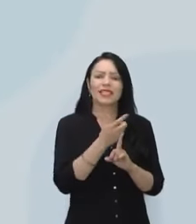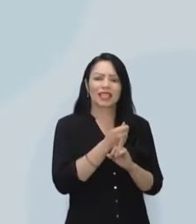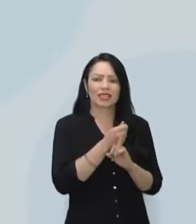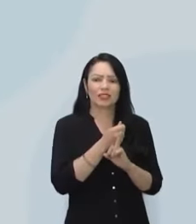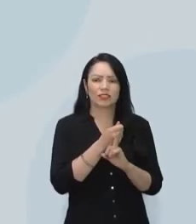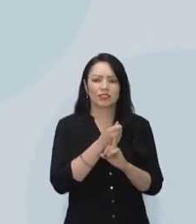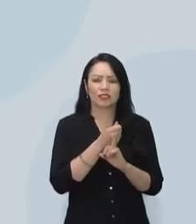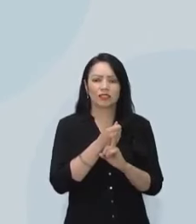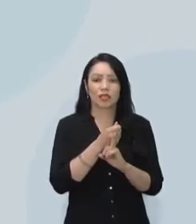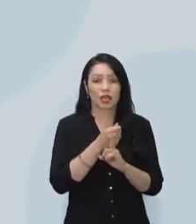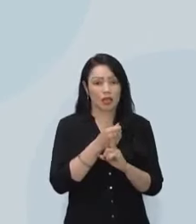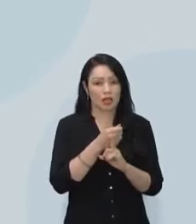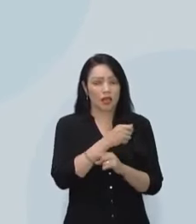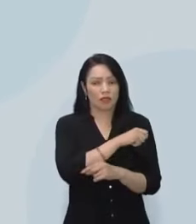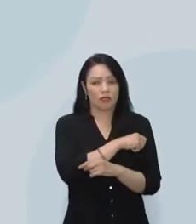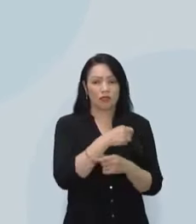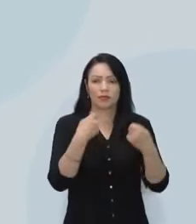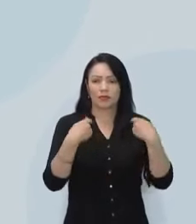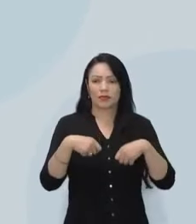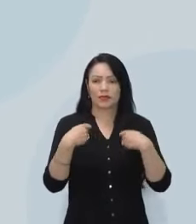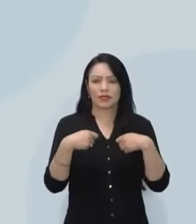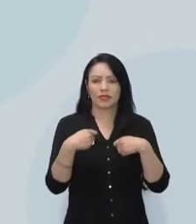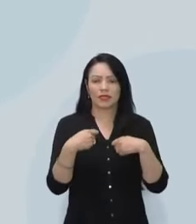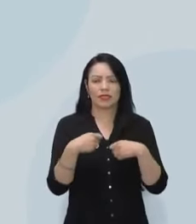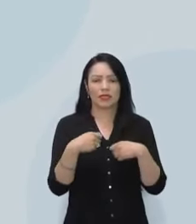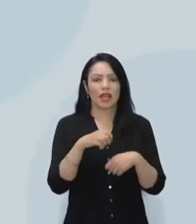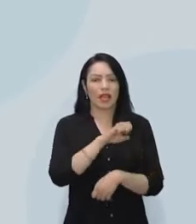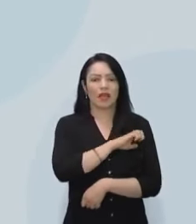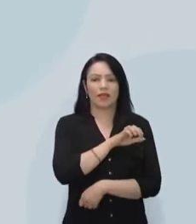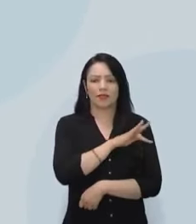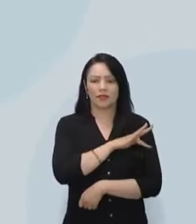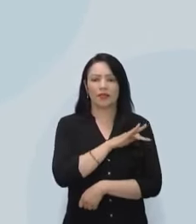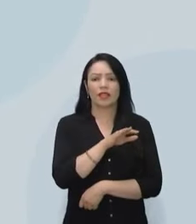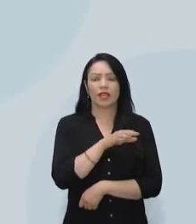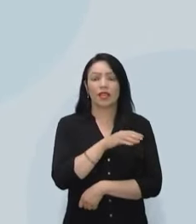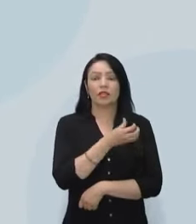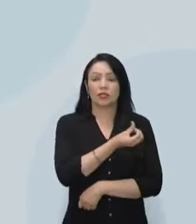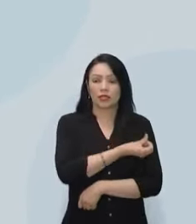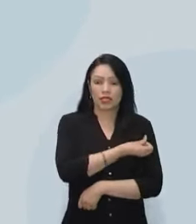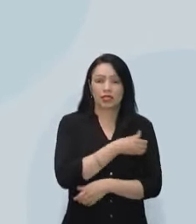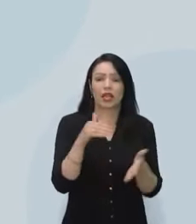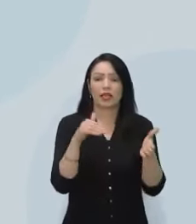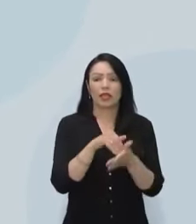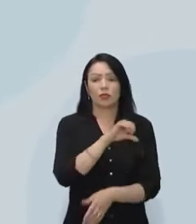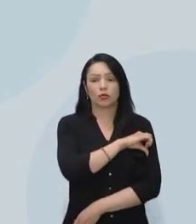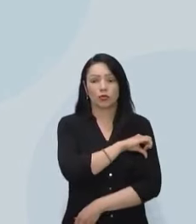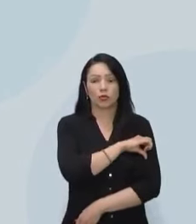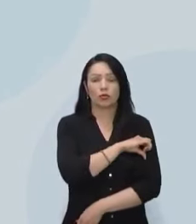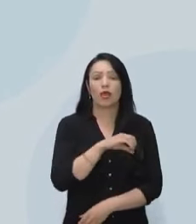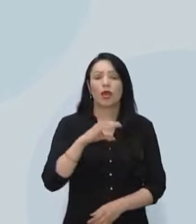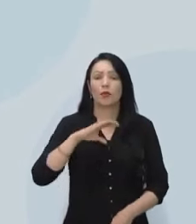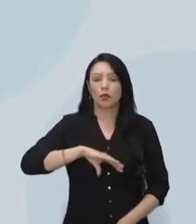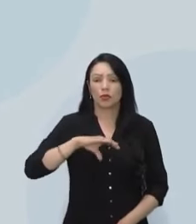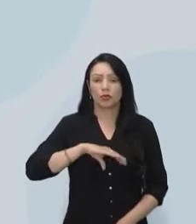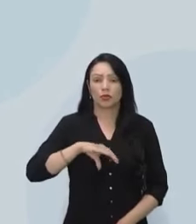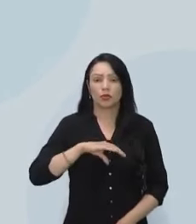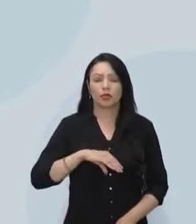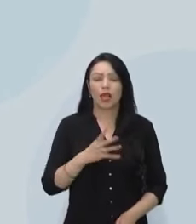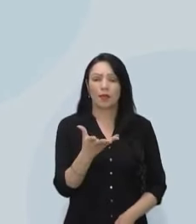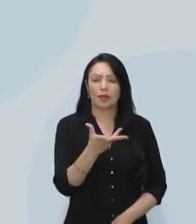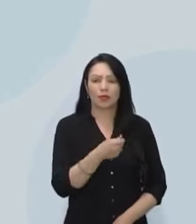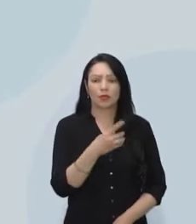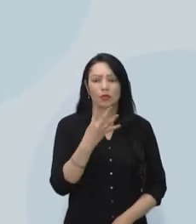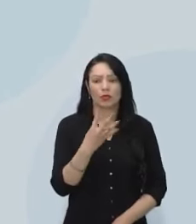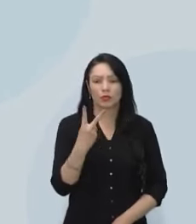pede que o estudante mobilize é essa. Ensino fundamental, do 6º ao 9º ano, língua portuguesa, habilidade 42. O que é